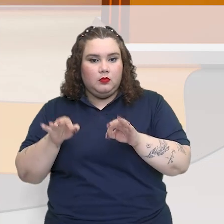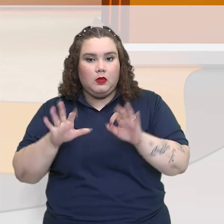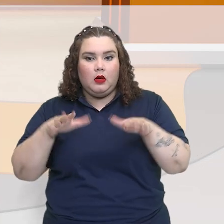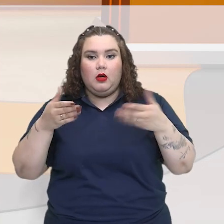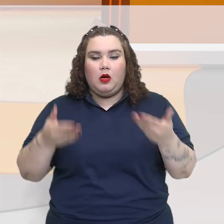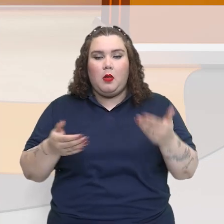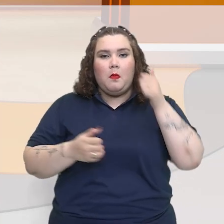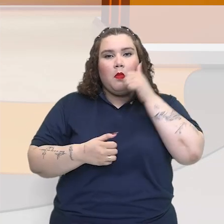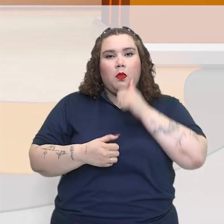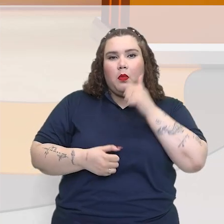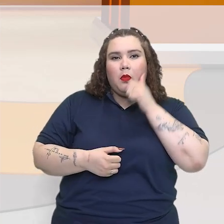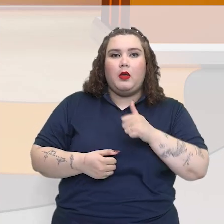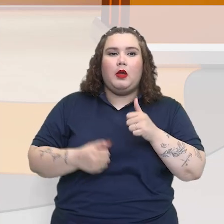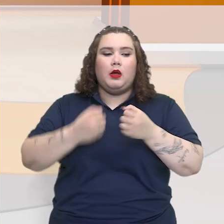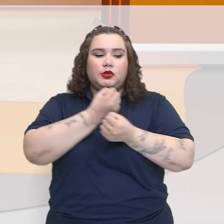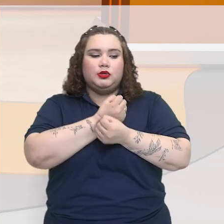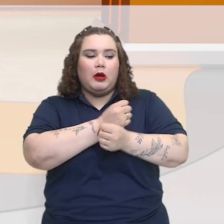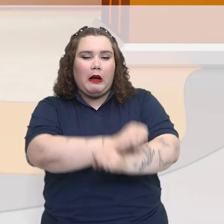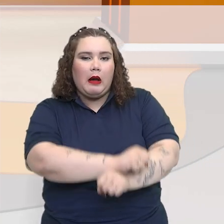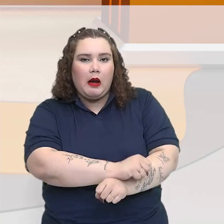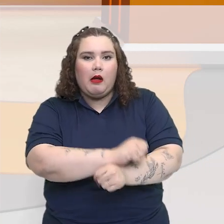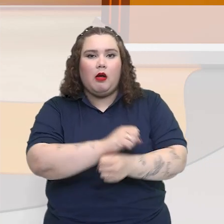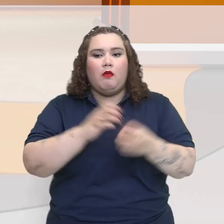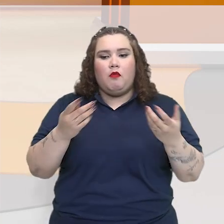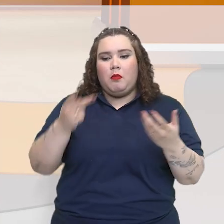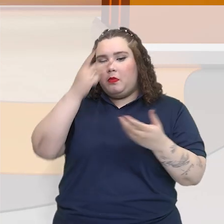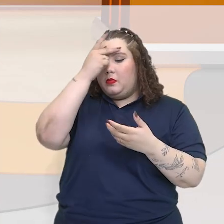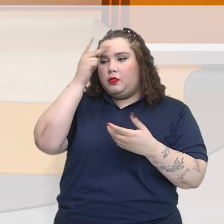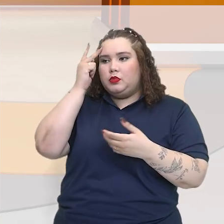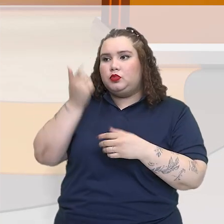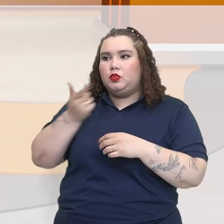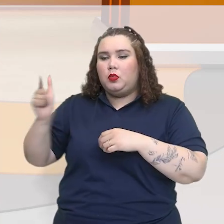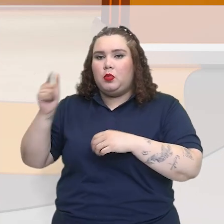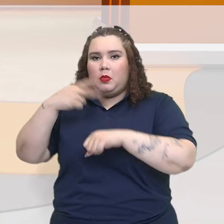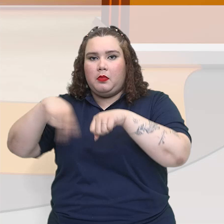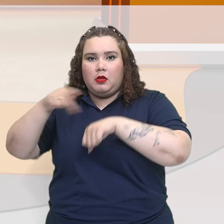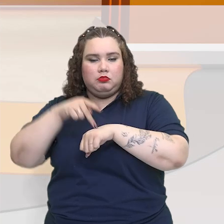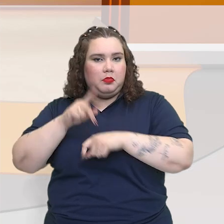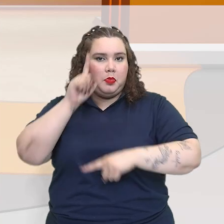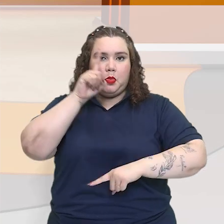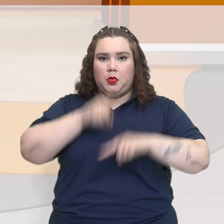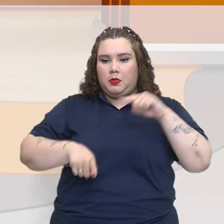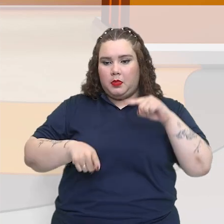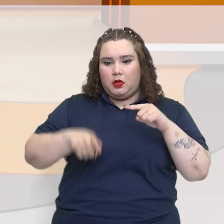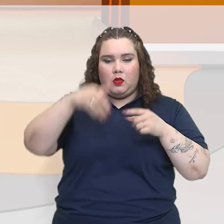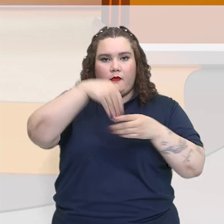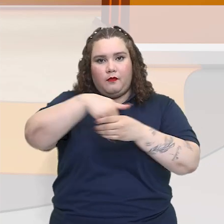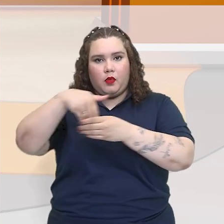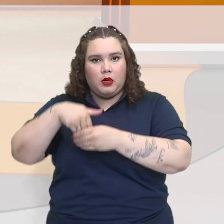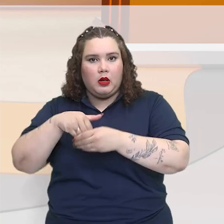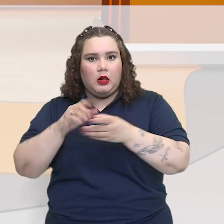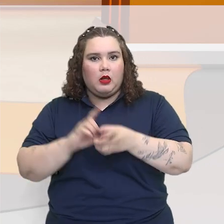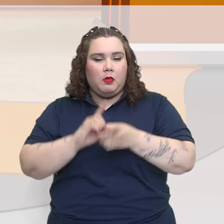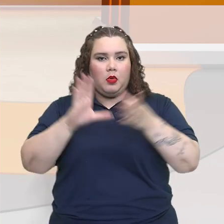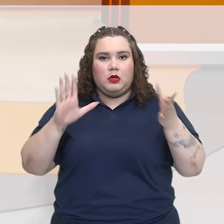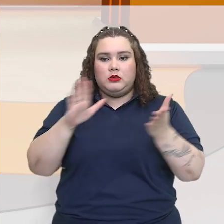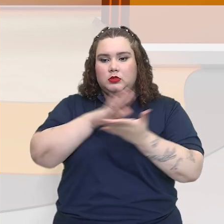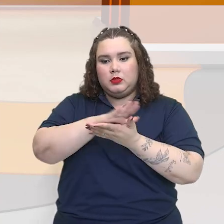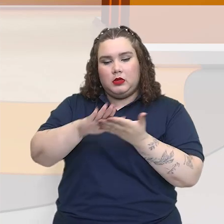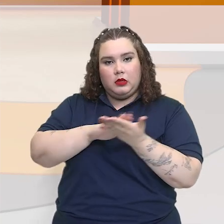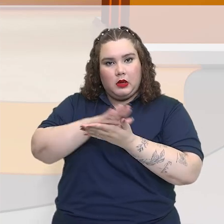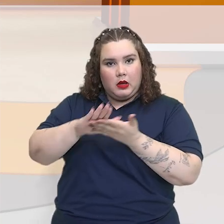enquanto mulheres, escravizados, estrangeiros eram excluídos dessas tomadas